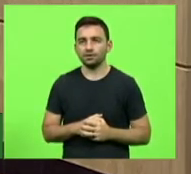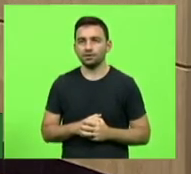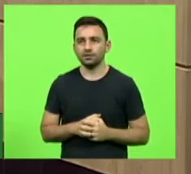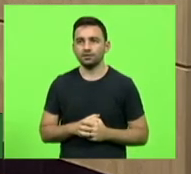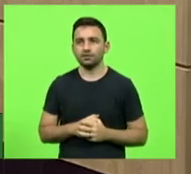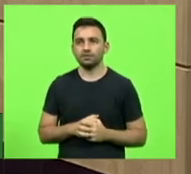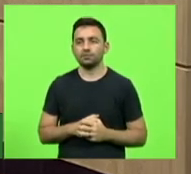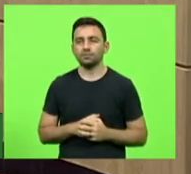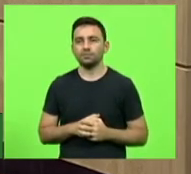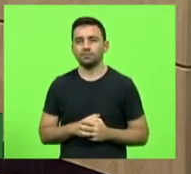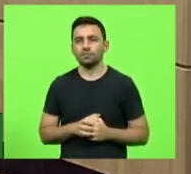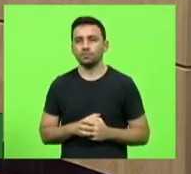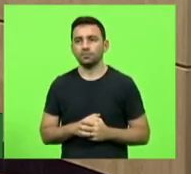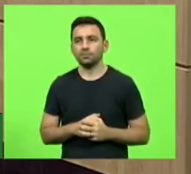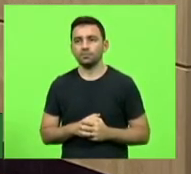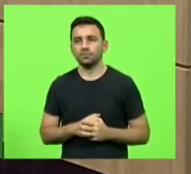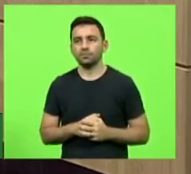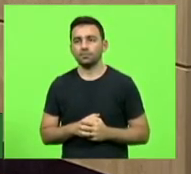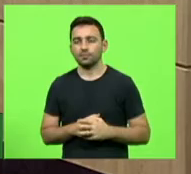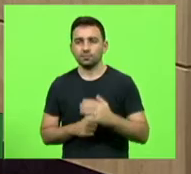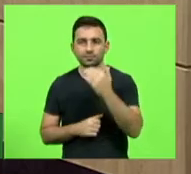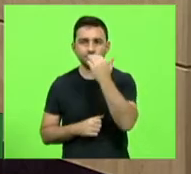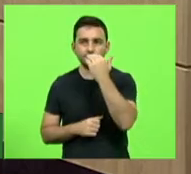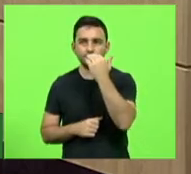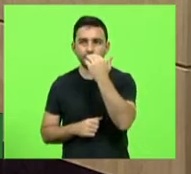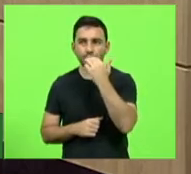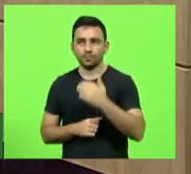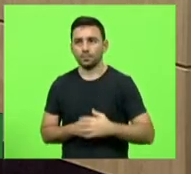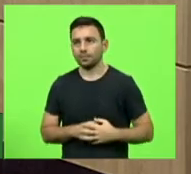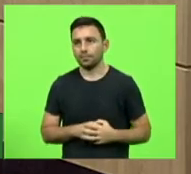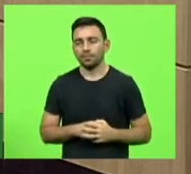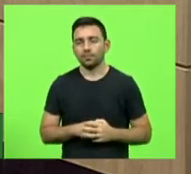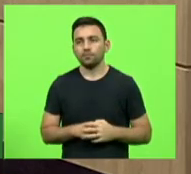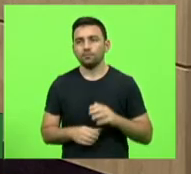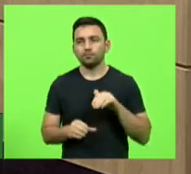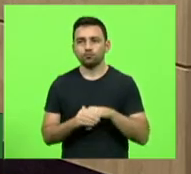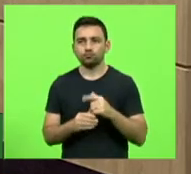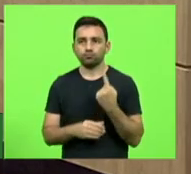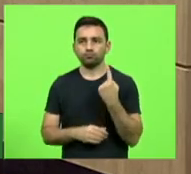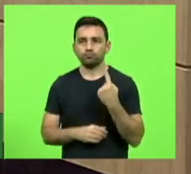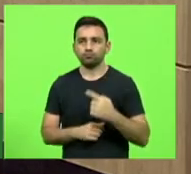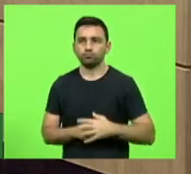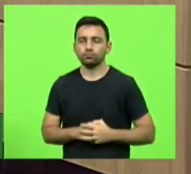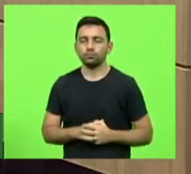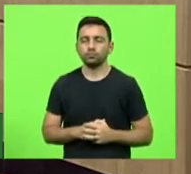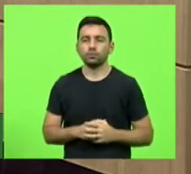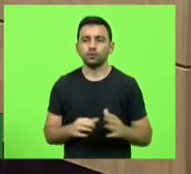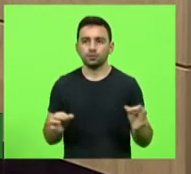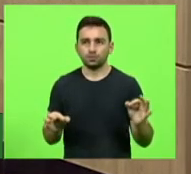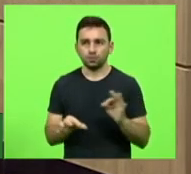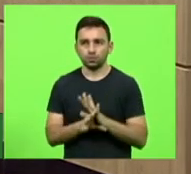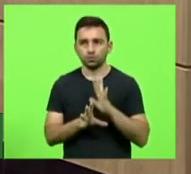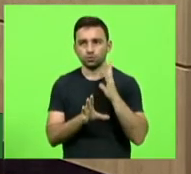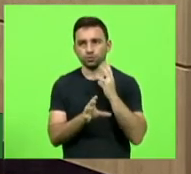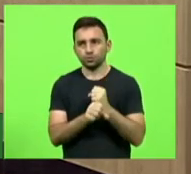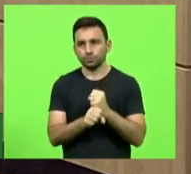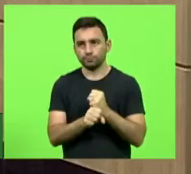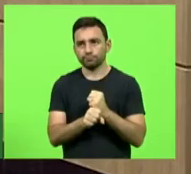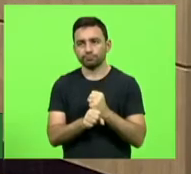Como vota o deputado Sérgio Mota? Voto 1, senhor presidente. Encerrada a votação, qual é o resultado?